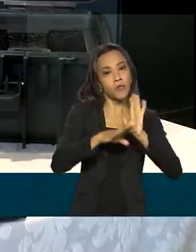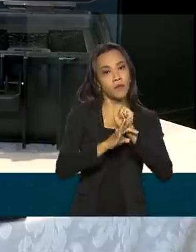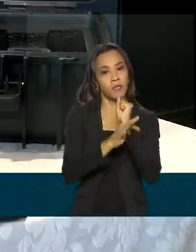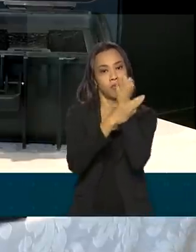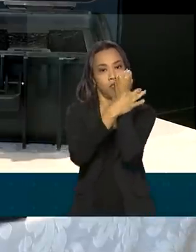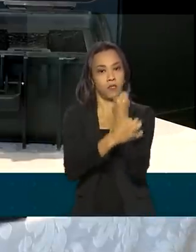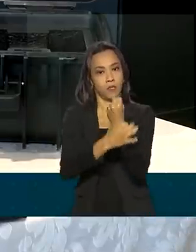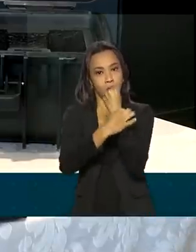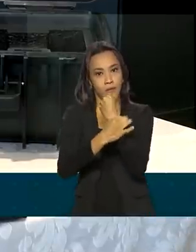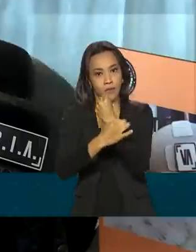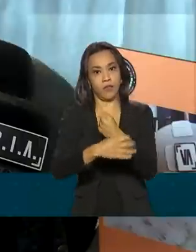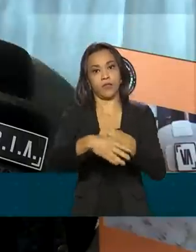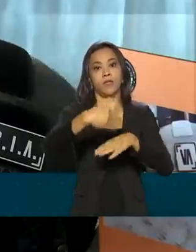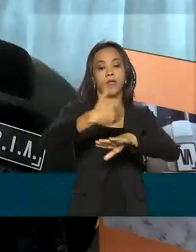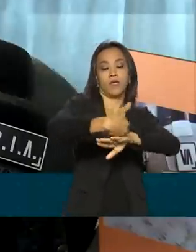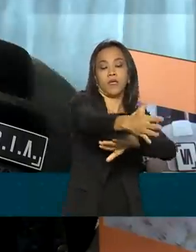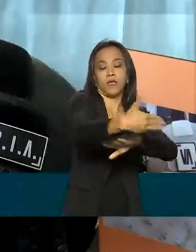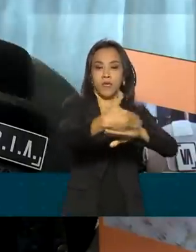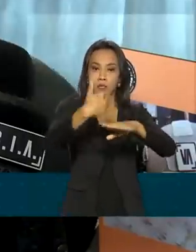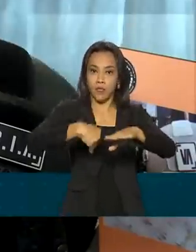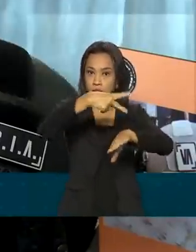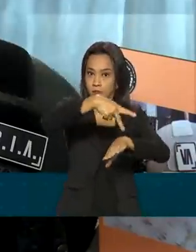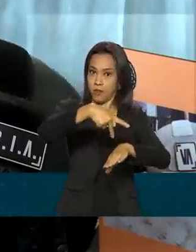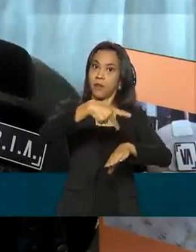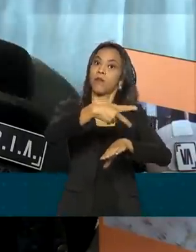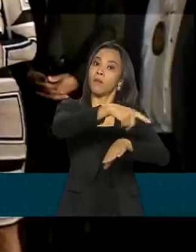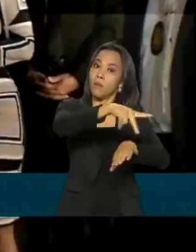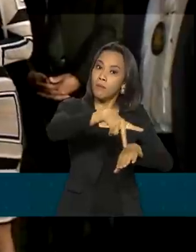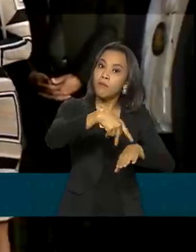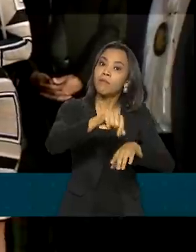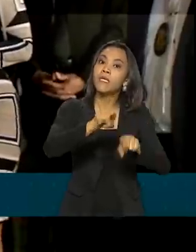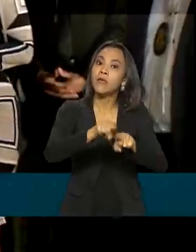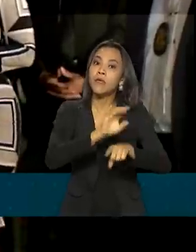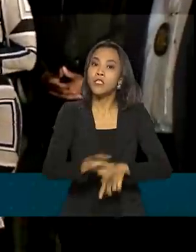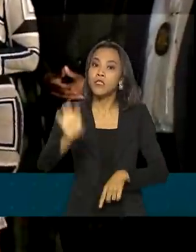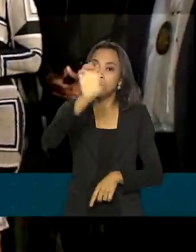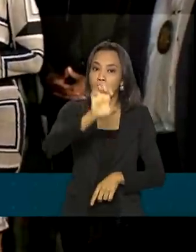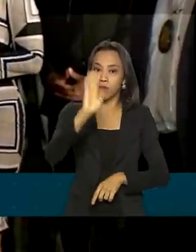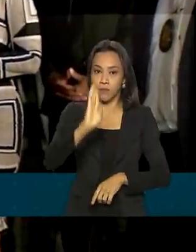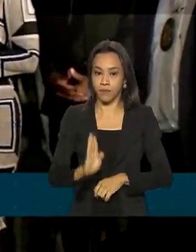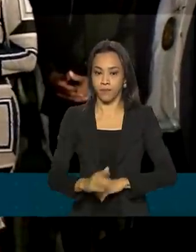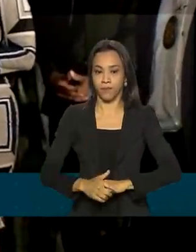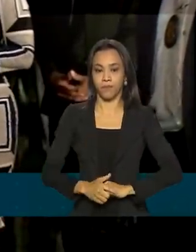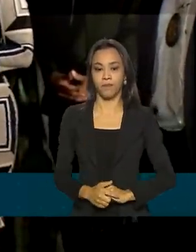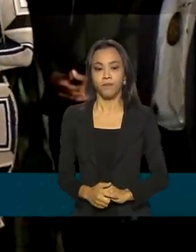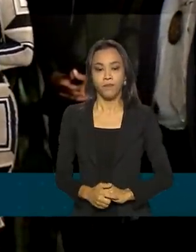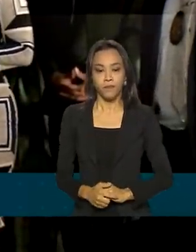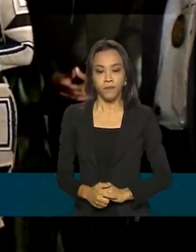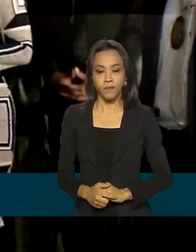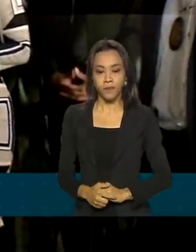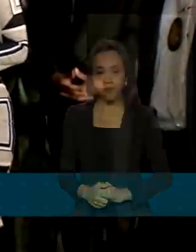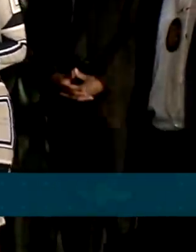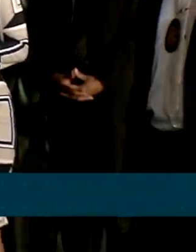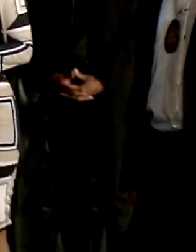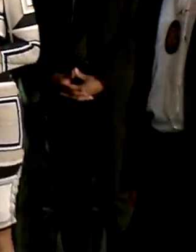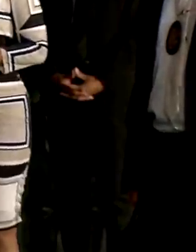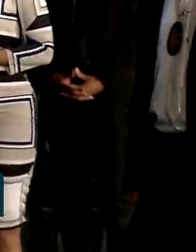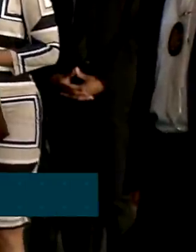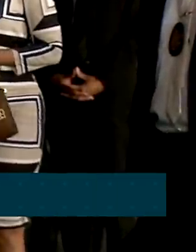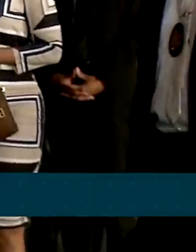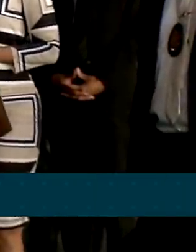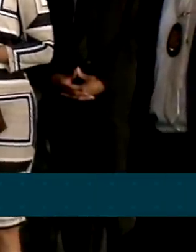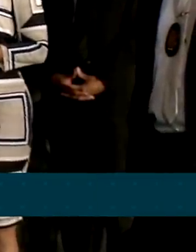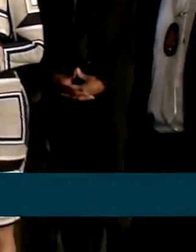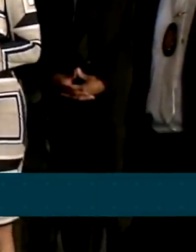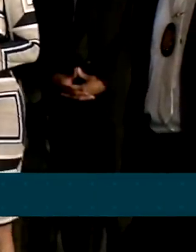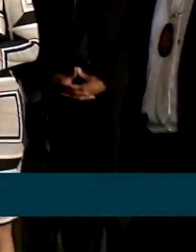segurança nas fronteiras e divisas em doze estados do país investimento Total nessa aquisição É de mais de 70 milhões de